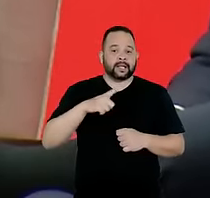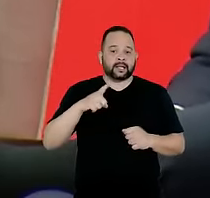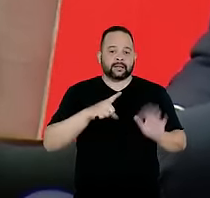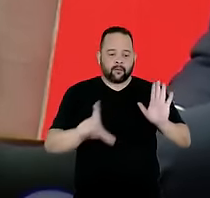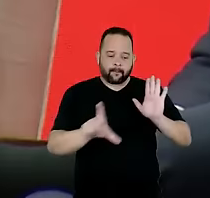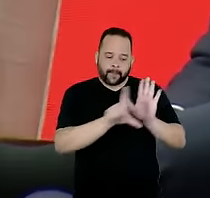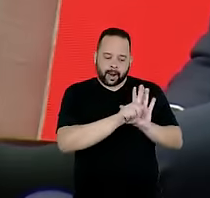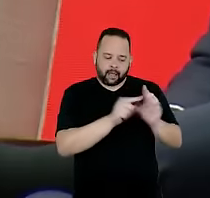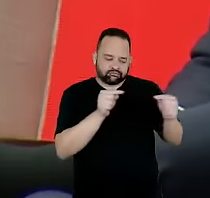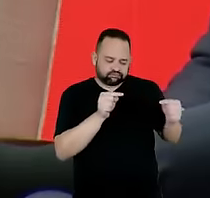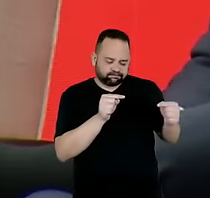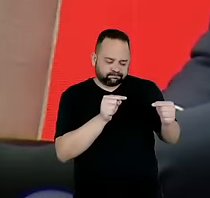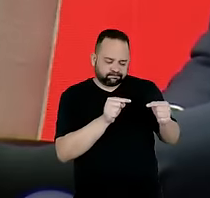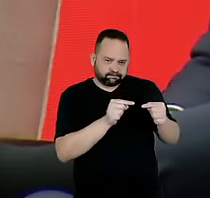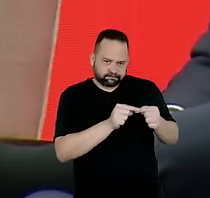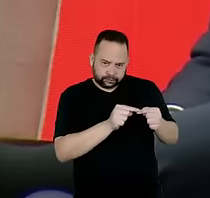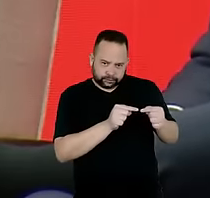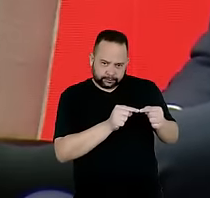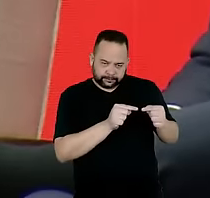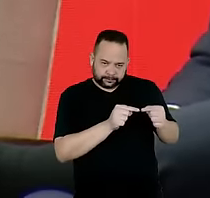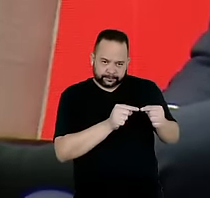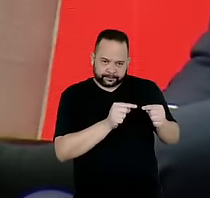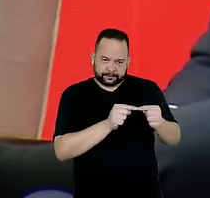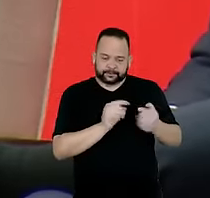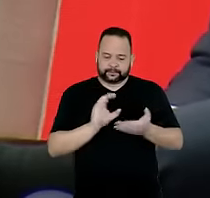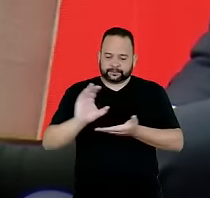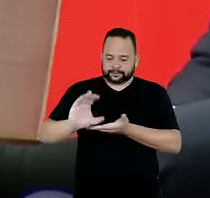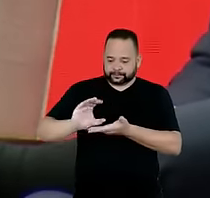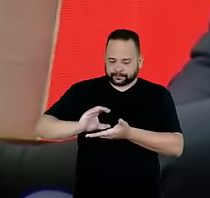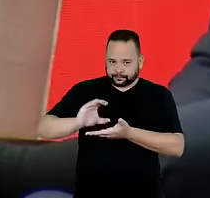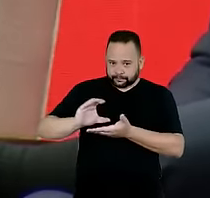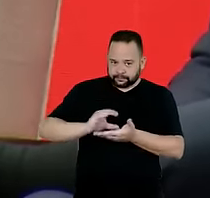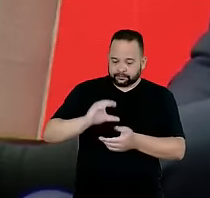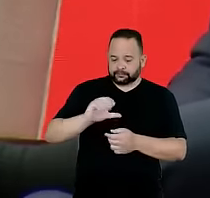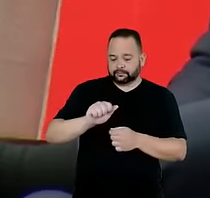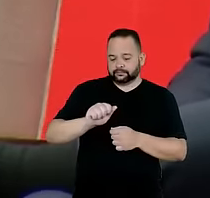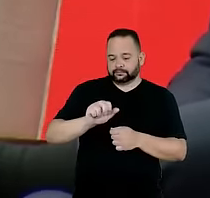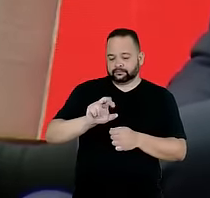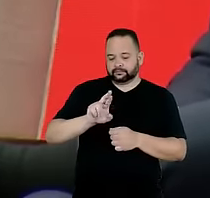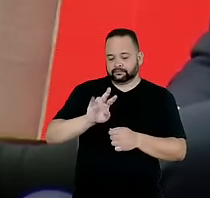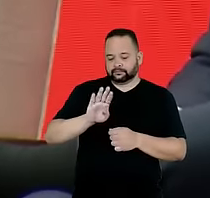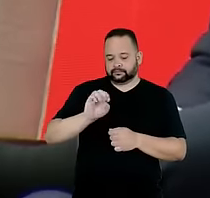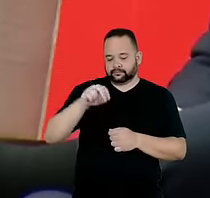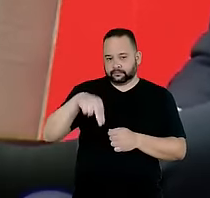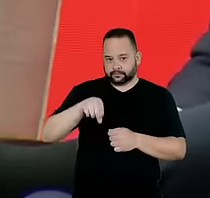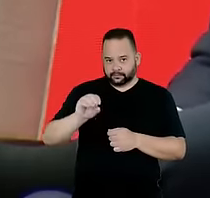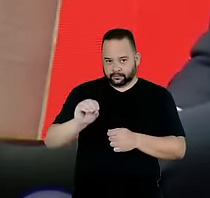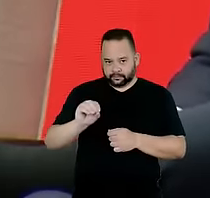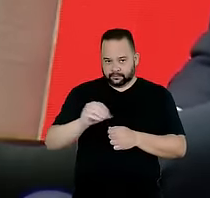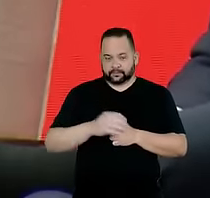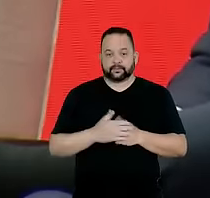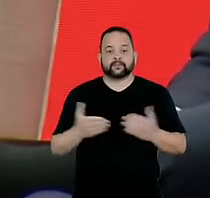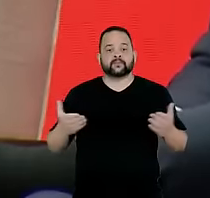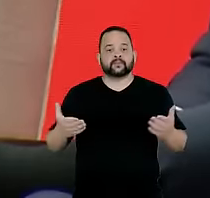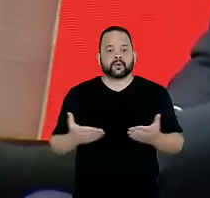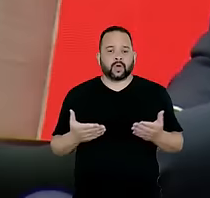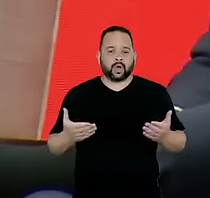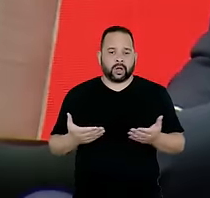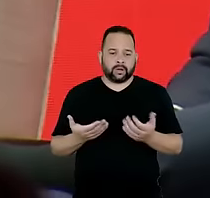esse mercado de de de crédito de carbono a gente hoje o mercado funciona ah praticamente